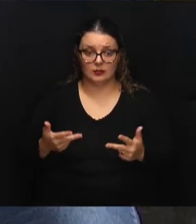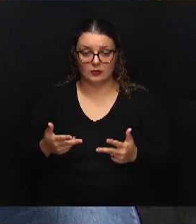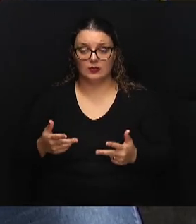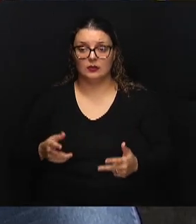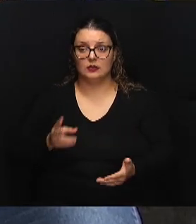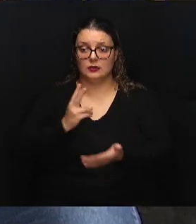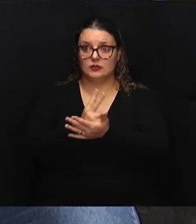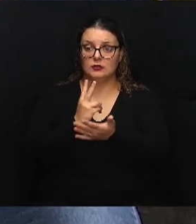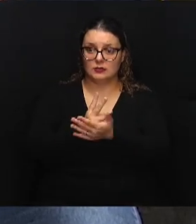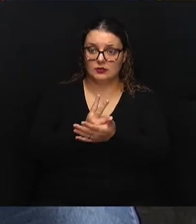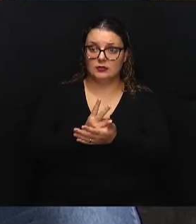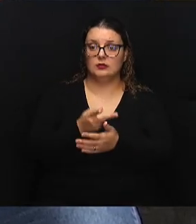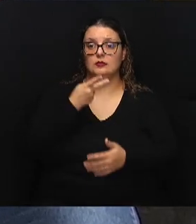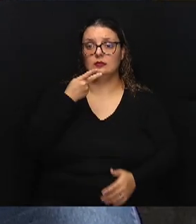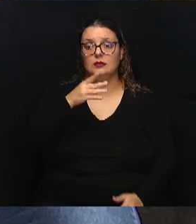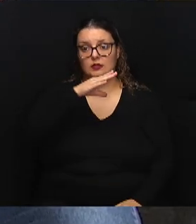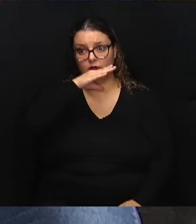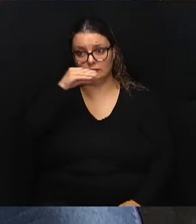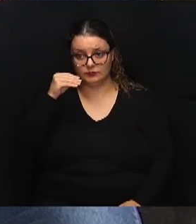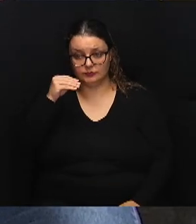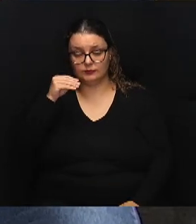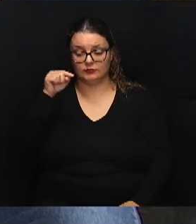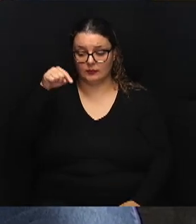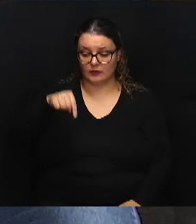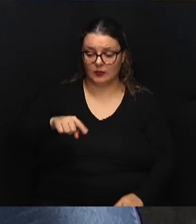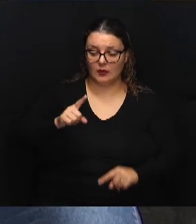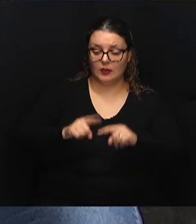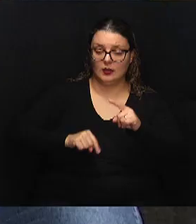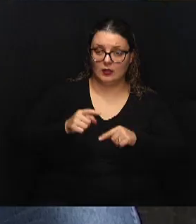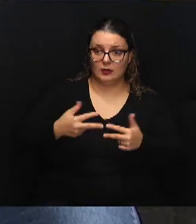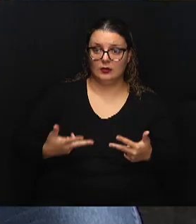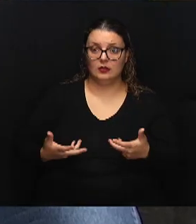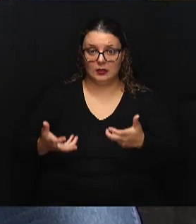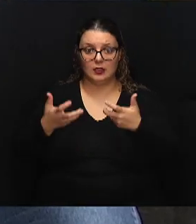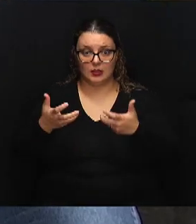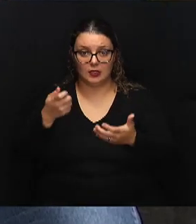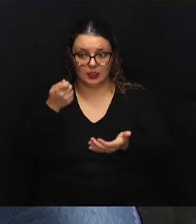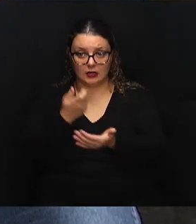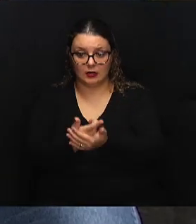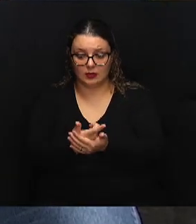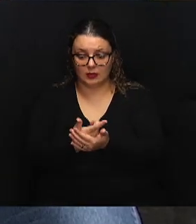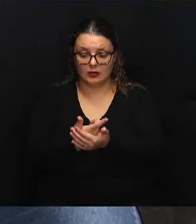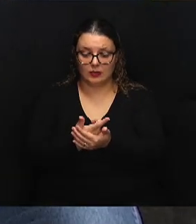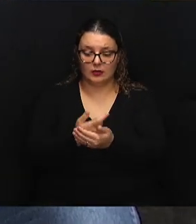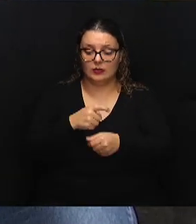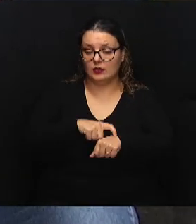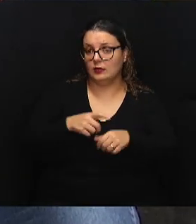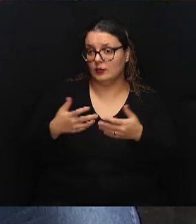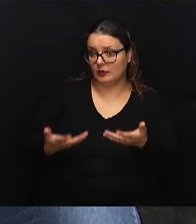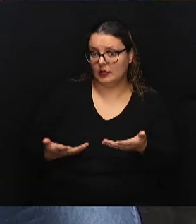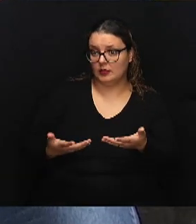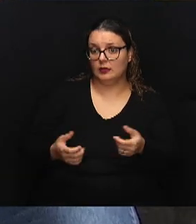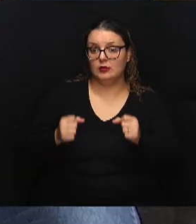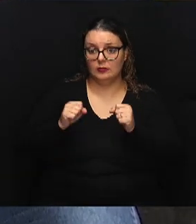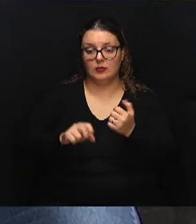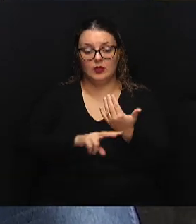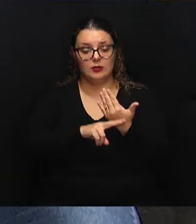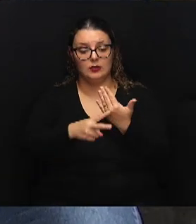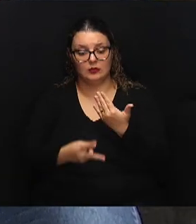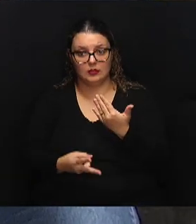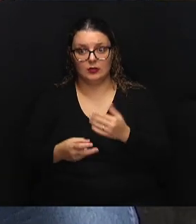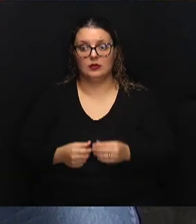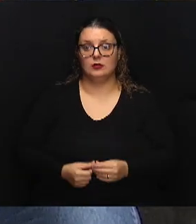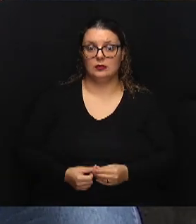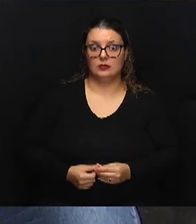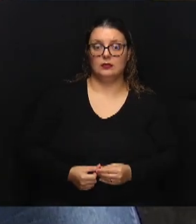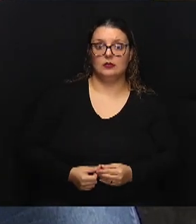colocar sempre para o adolescente é que aquele produto que de repente ele quer comprar num determinado momento pode estar afetando, tanto